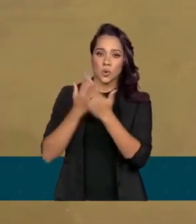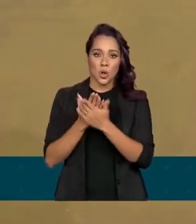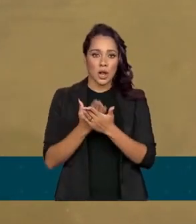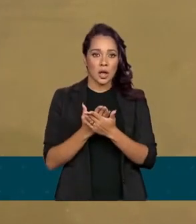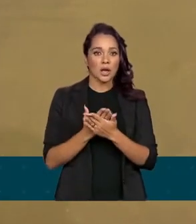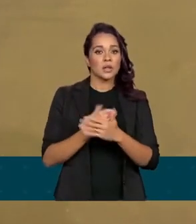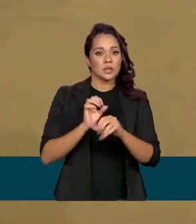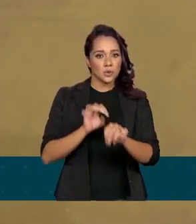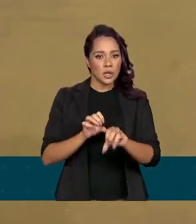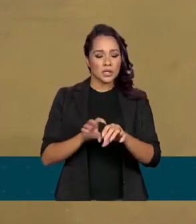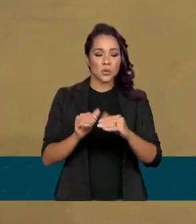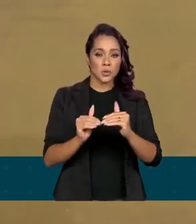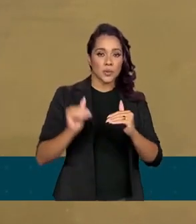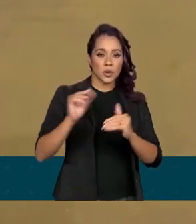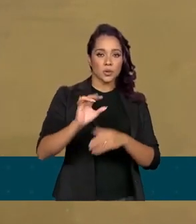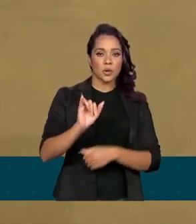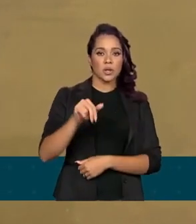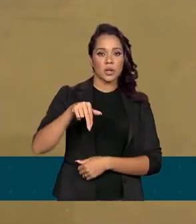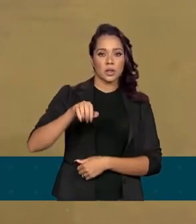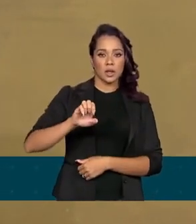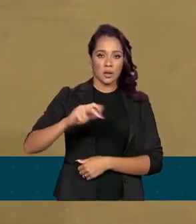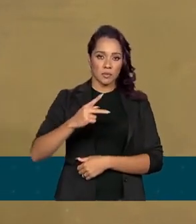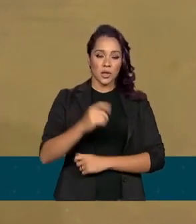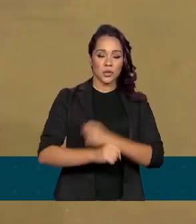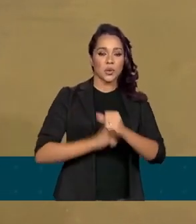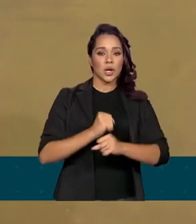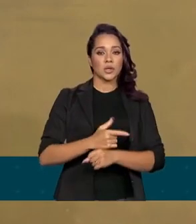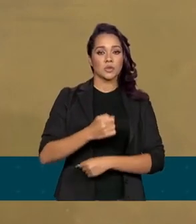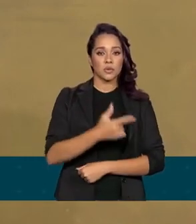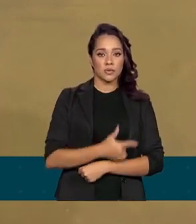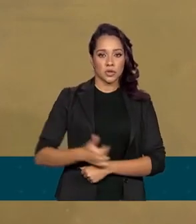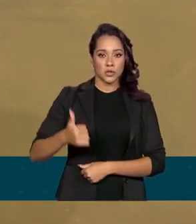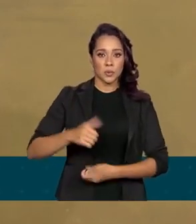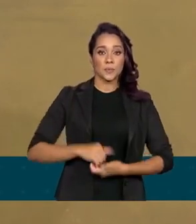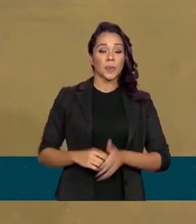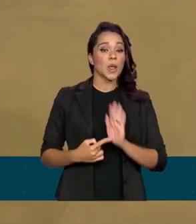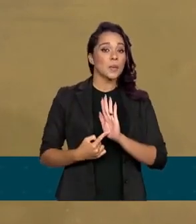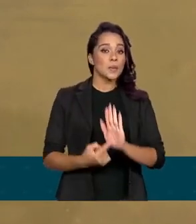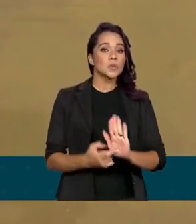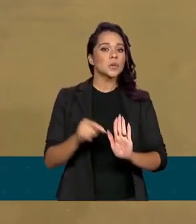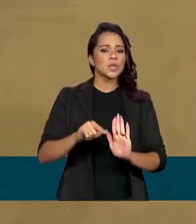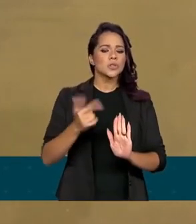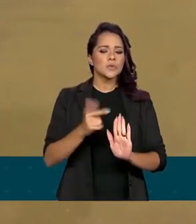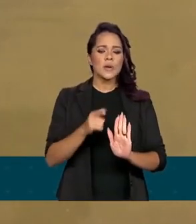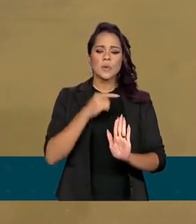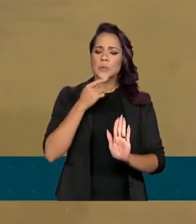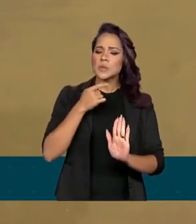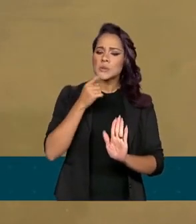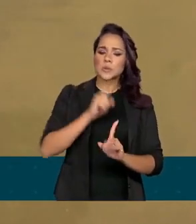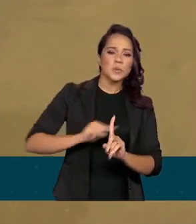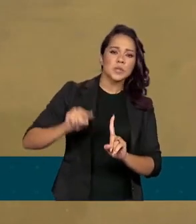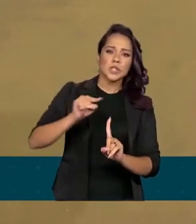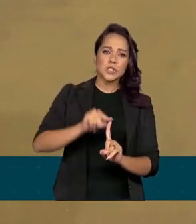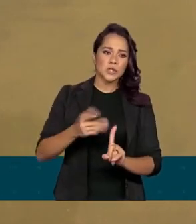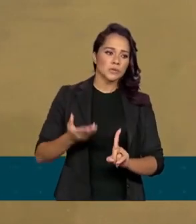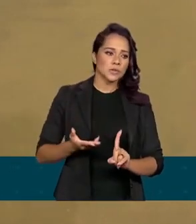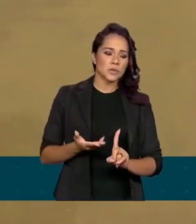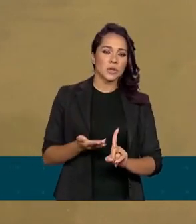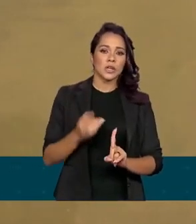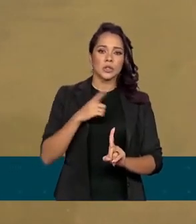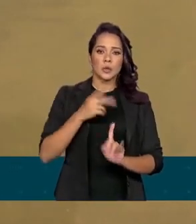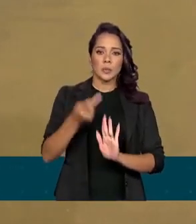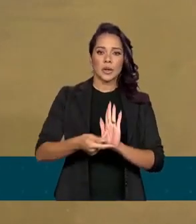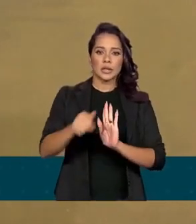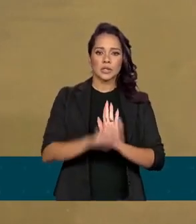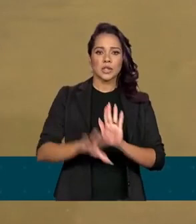o censo da educação superior do INEP de 2021, mostrou que nós não vamos alcançar as metas do